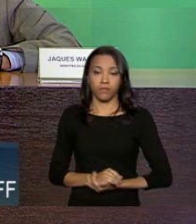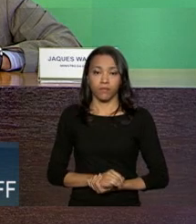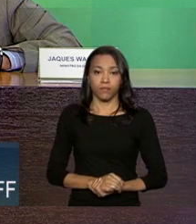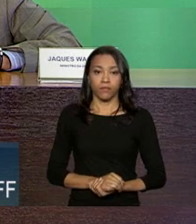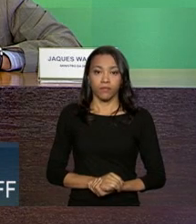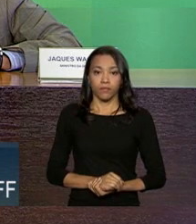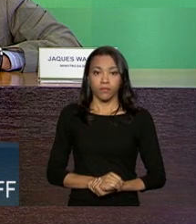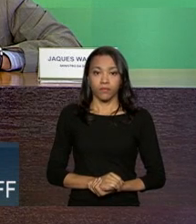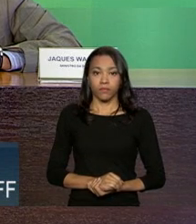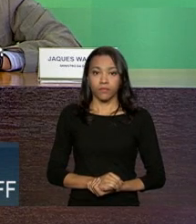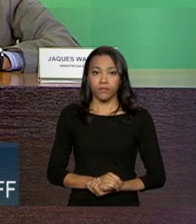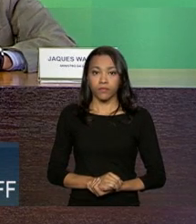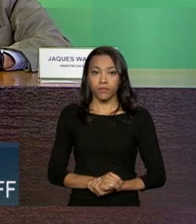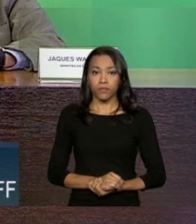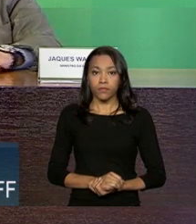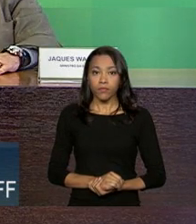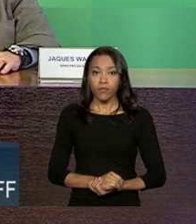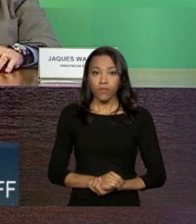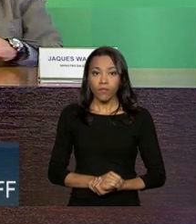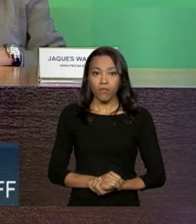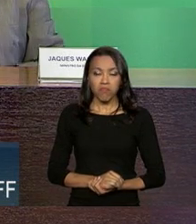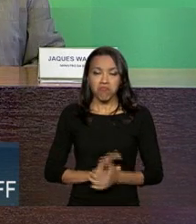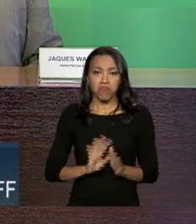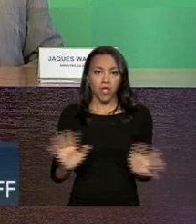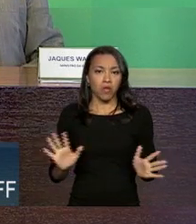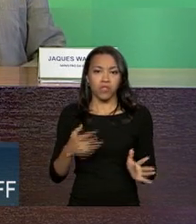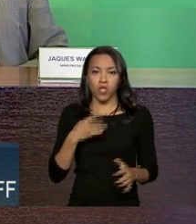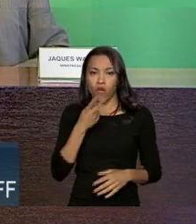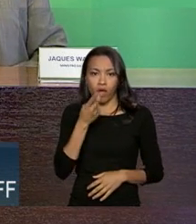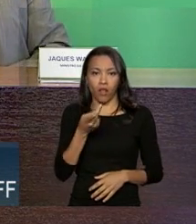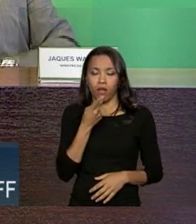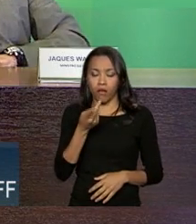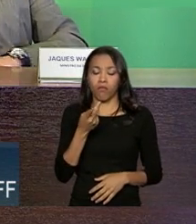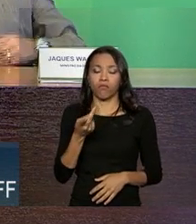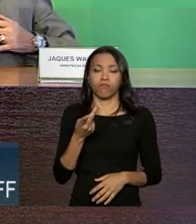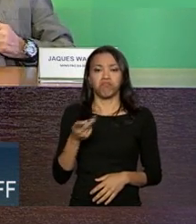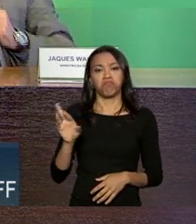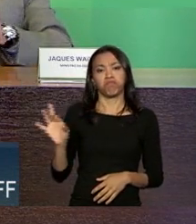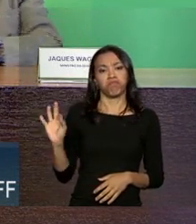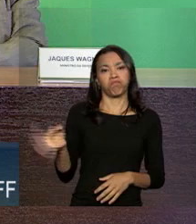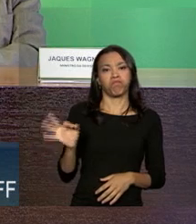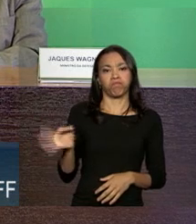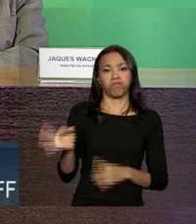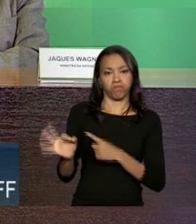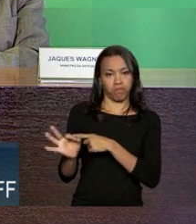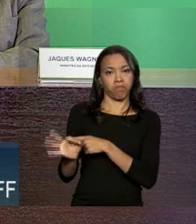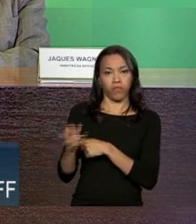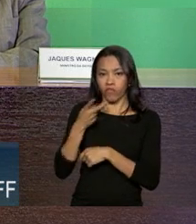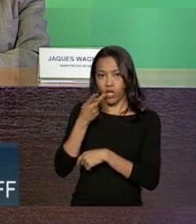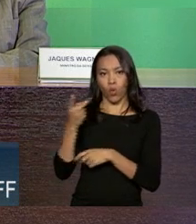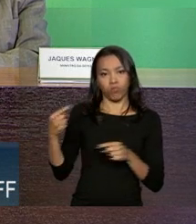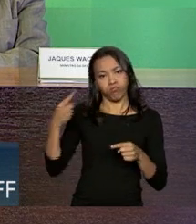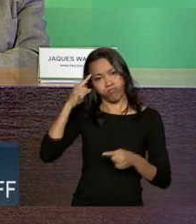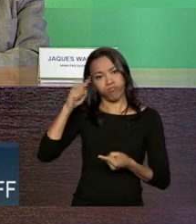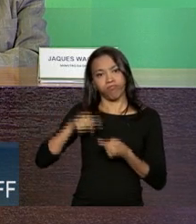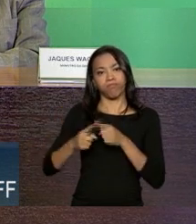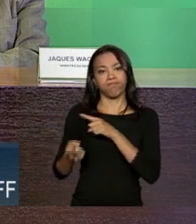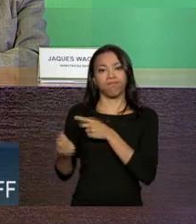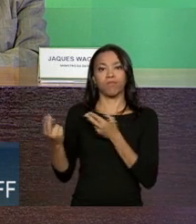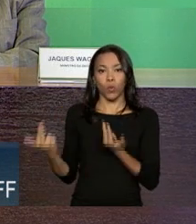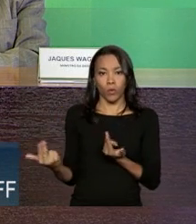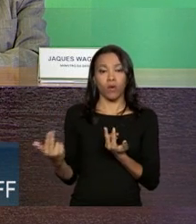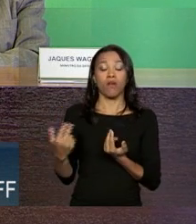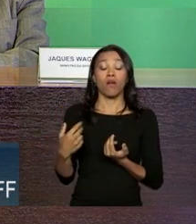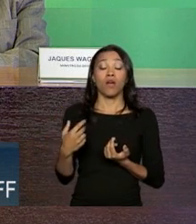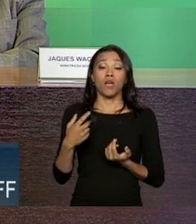Você quer complementar alguma coisa? Não, apenas ratificando as palavras do ministro Jacques Wagner, enfatizando que foi